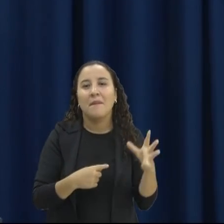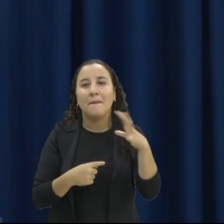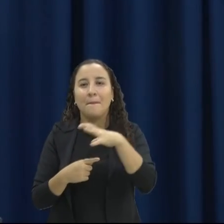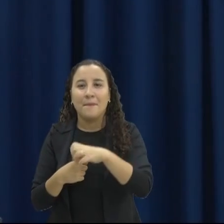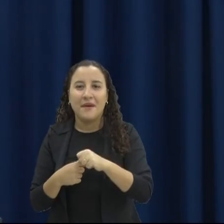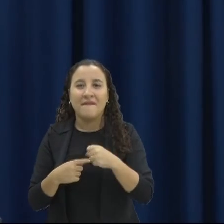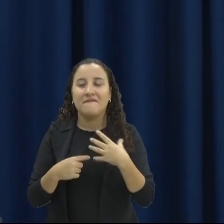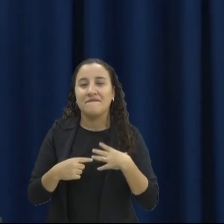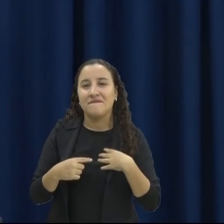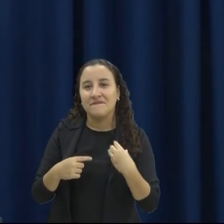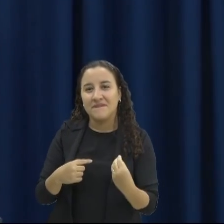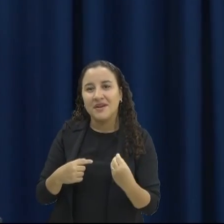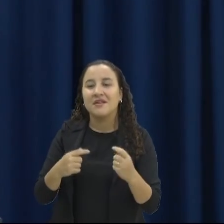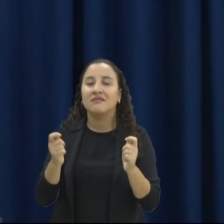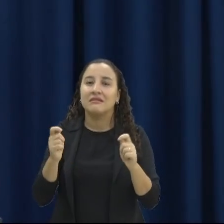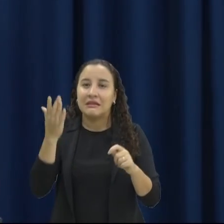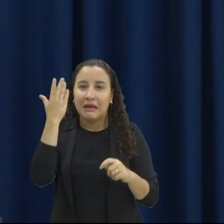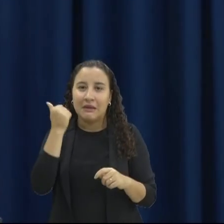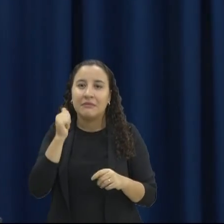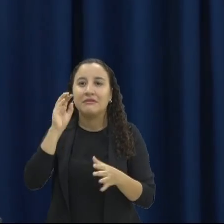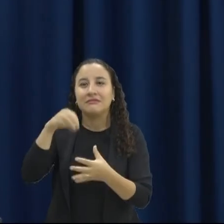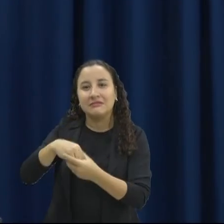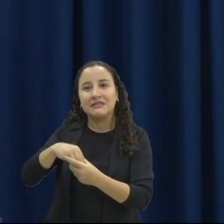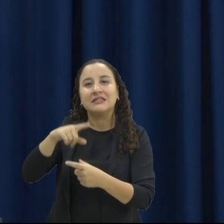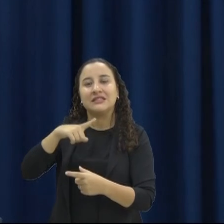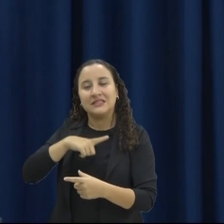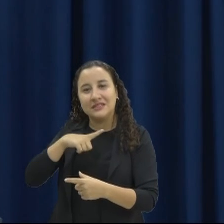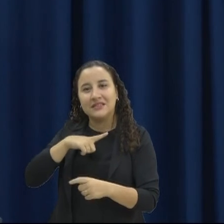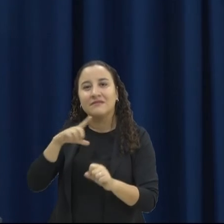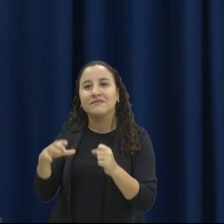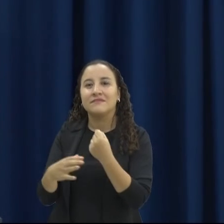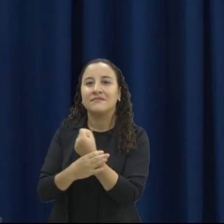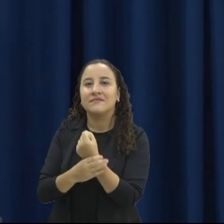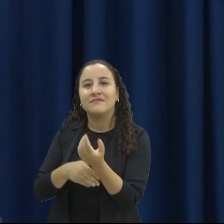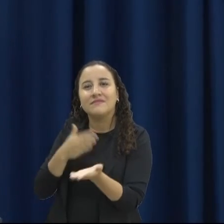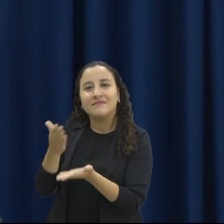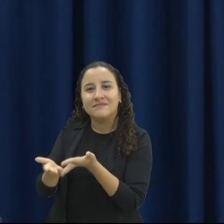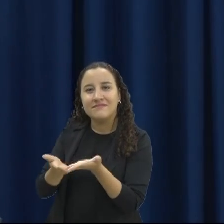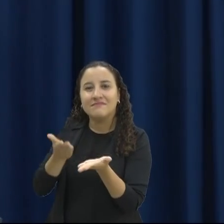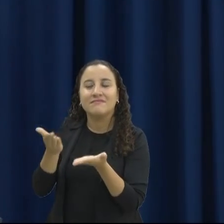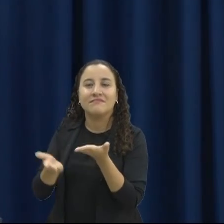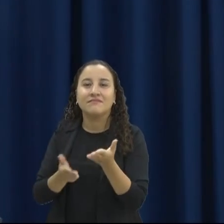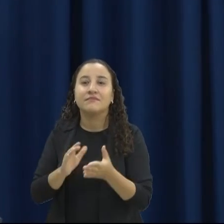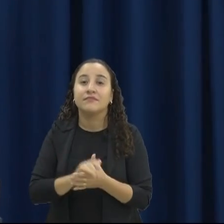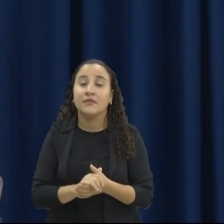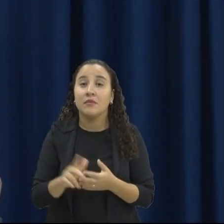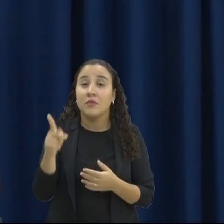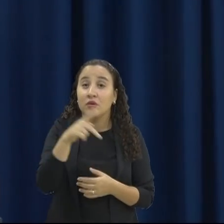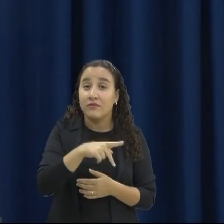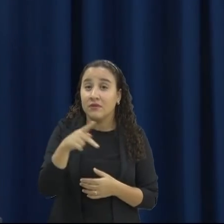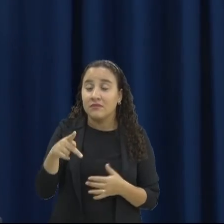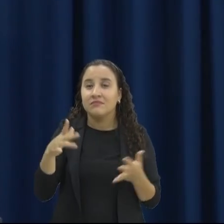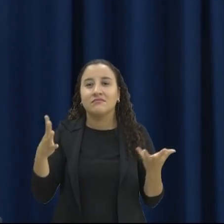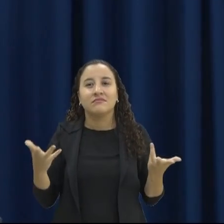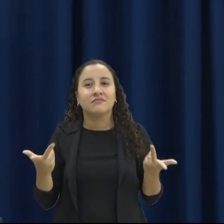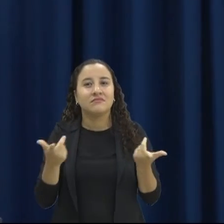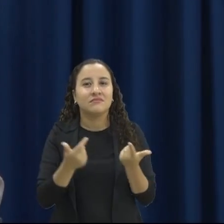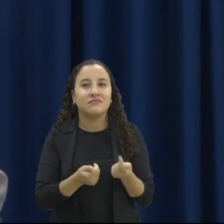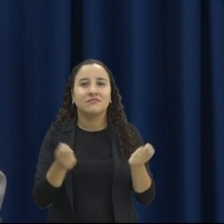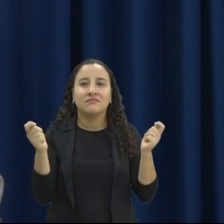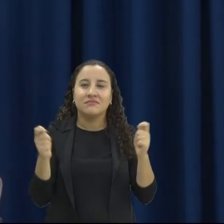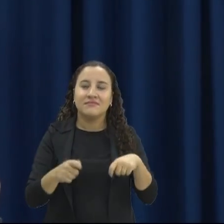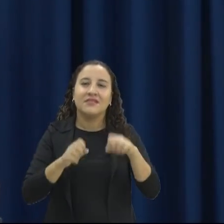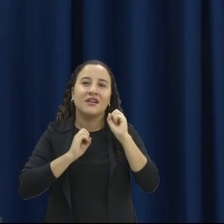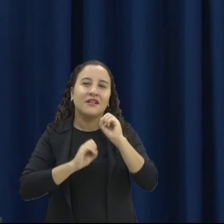saber que ele está bem cuidado, está em segurança. Os professores serão capacitados para que a nossa